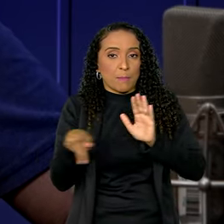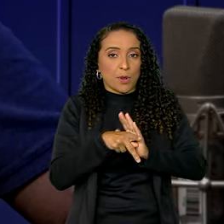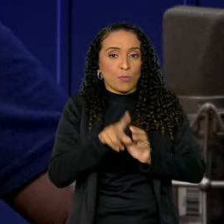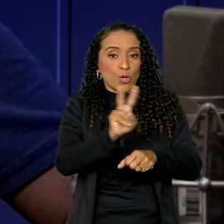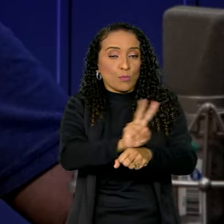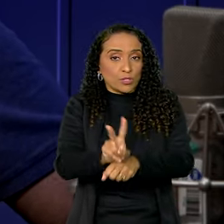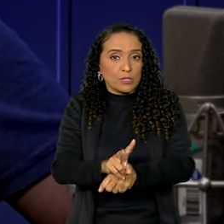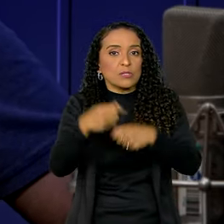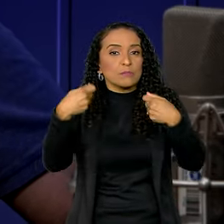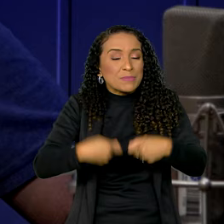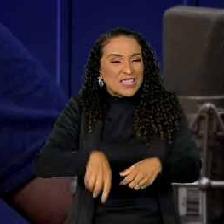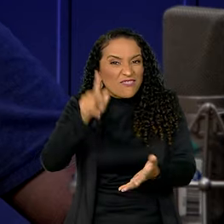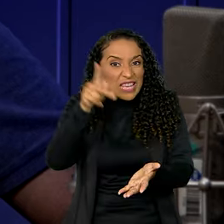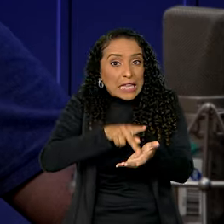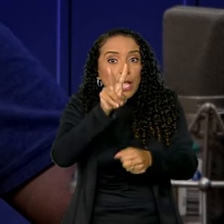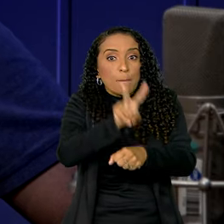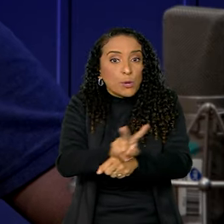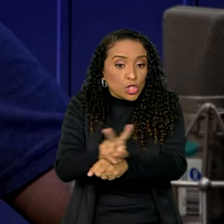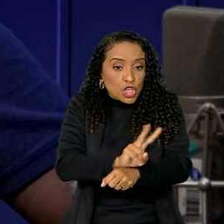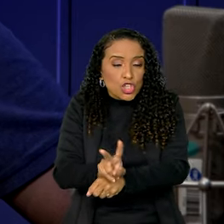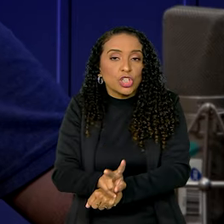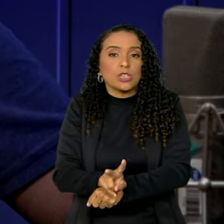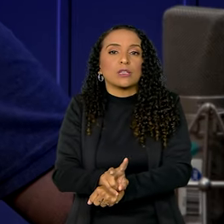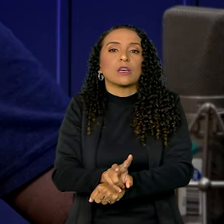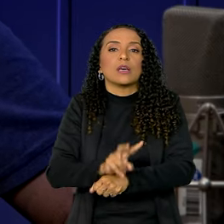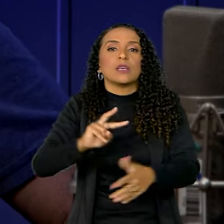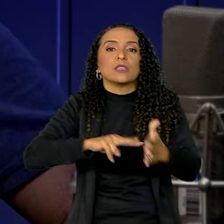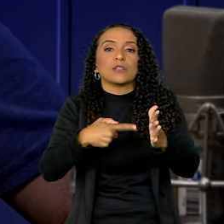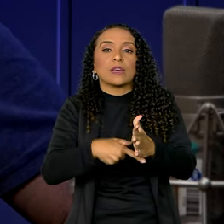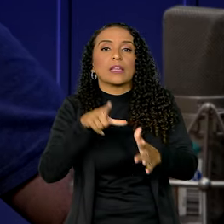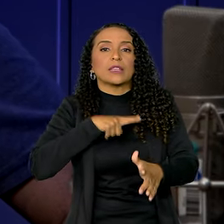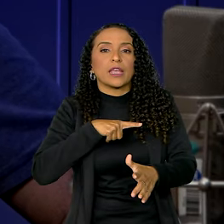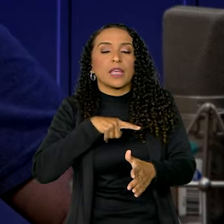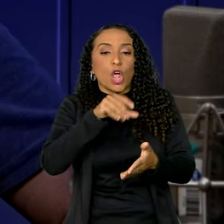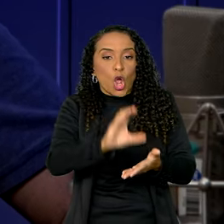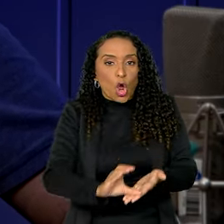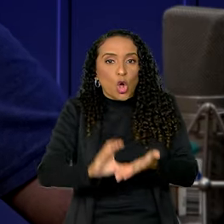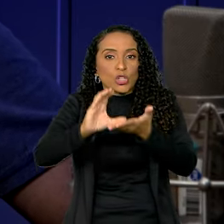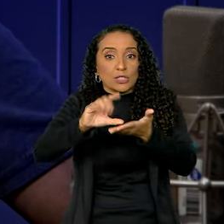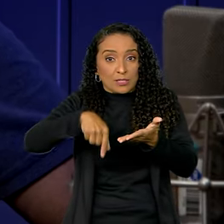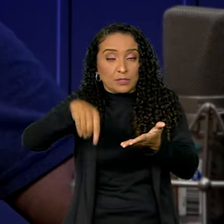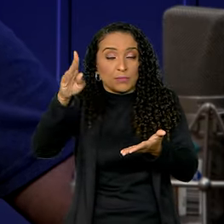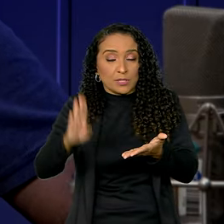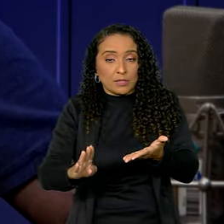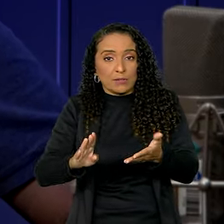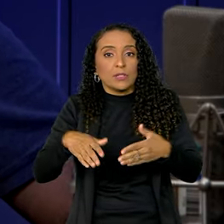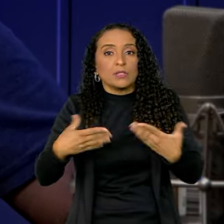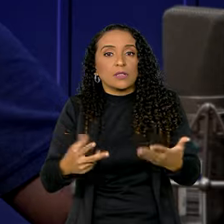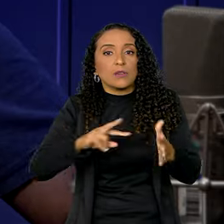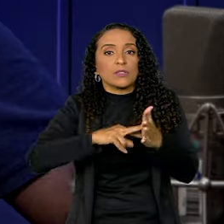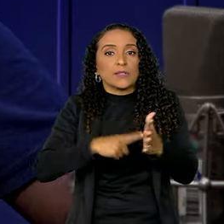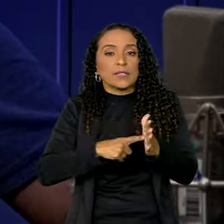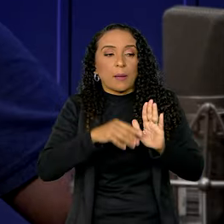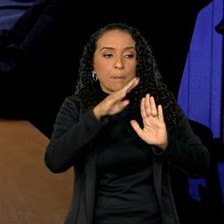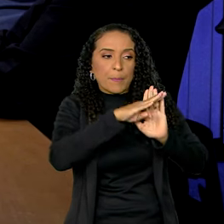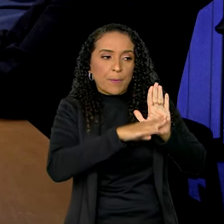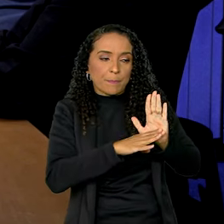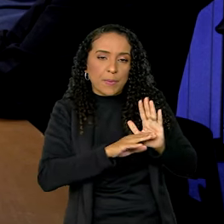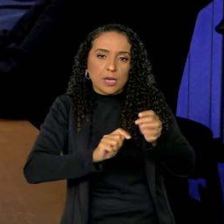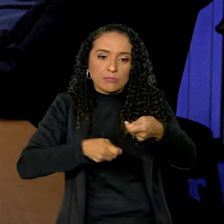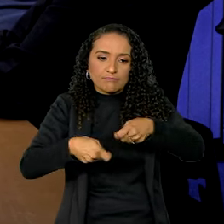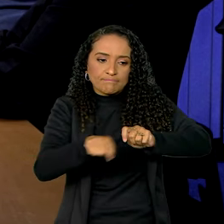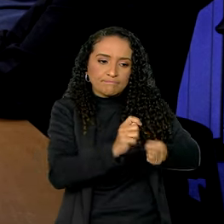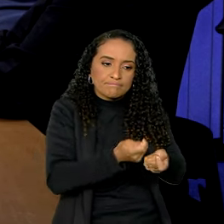que ser efetivamente protegida isso significa ter conselhos aqui no Brasil né significa ter um plano de